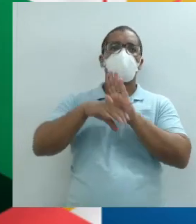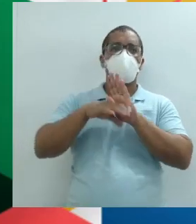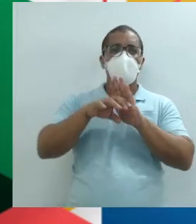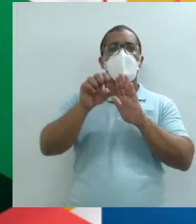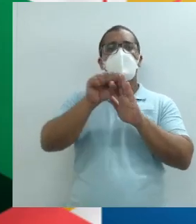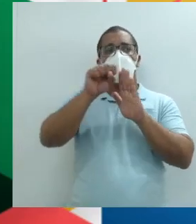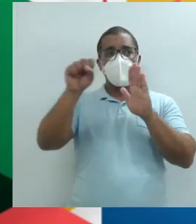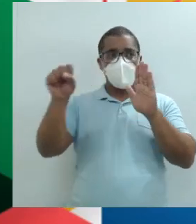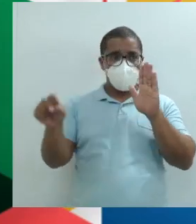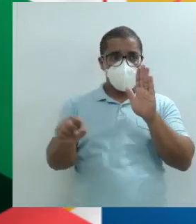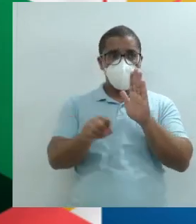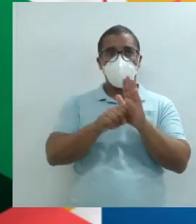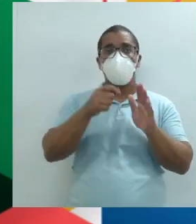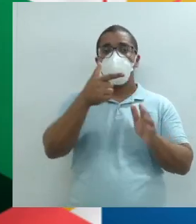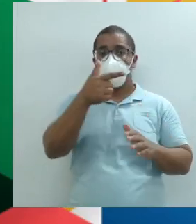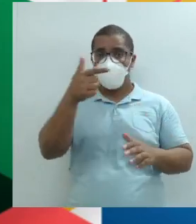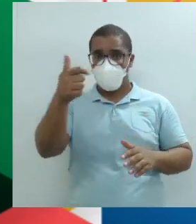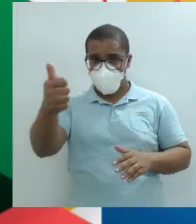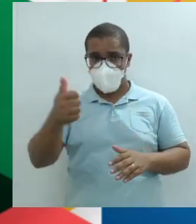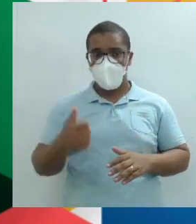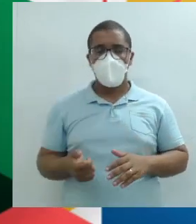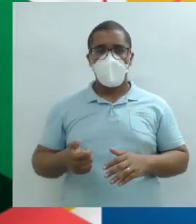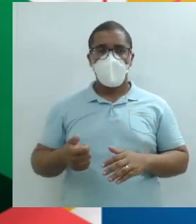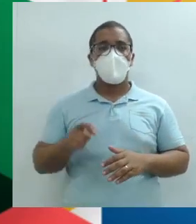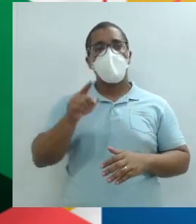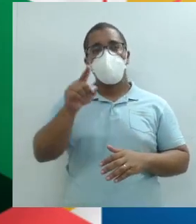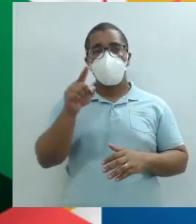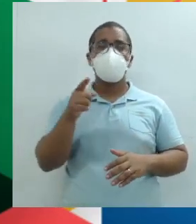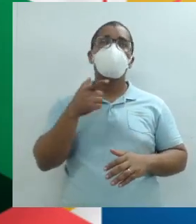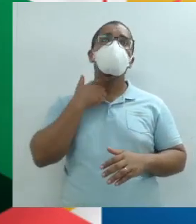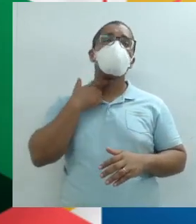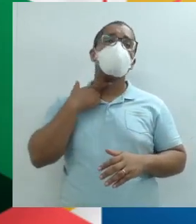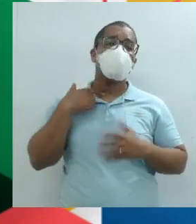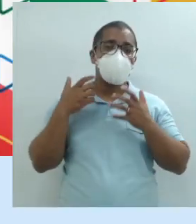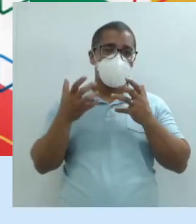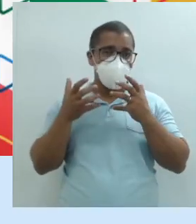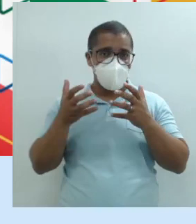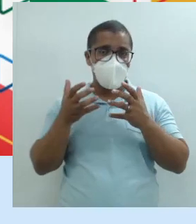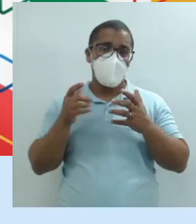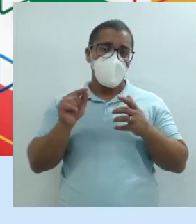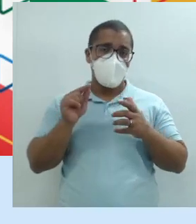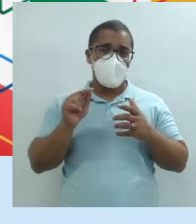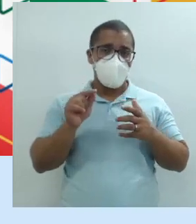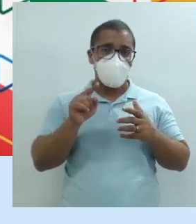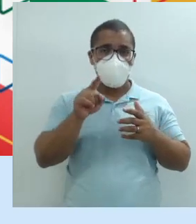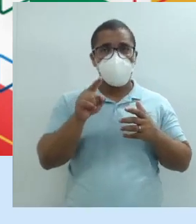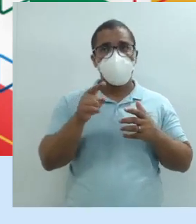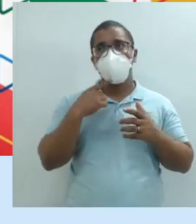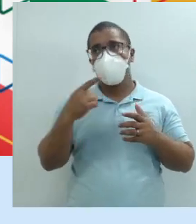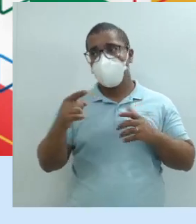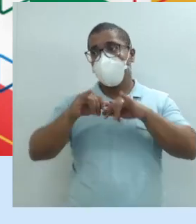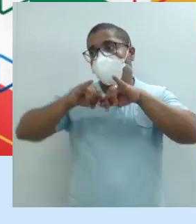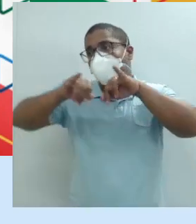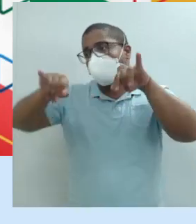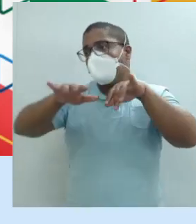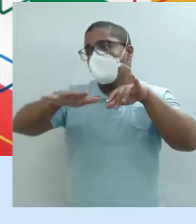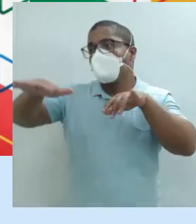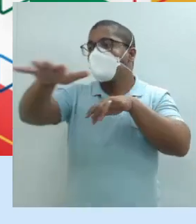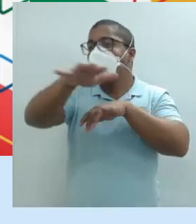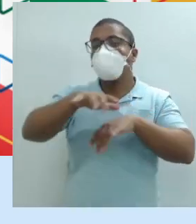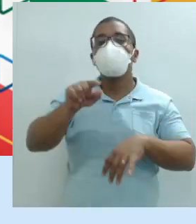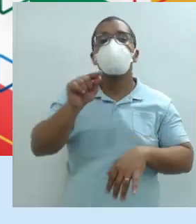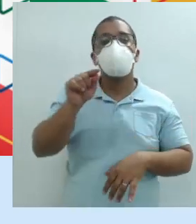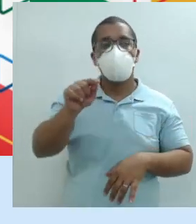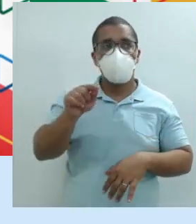século XXI. Vocês estão querendo dizer aos meninos, né,